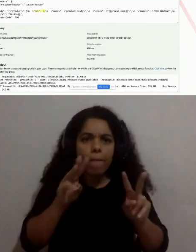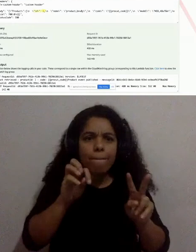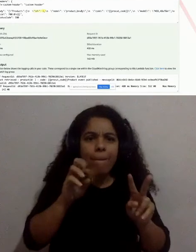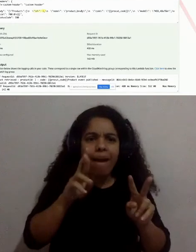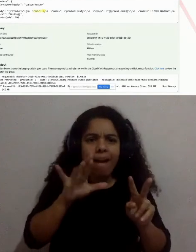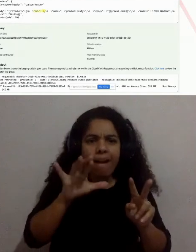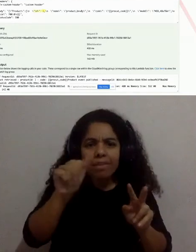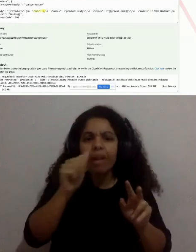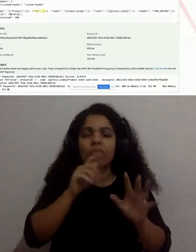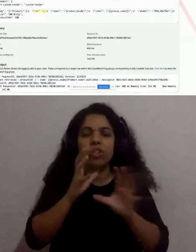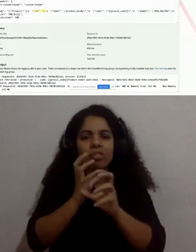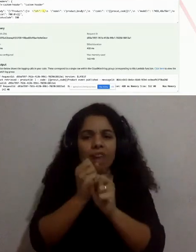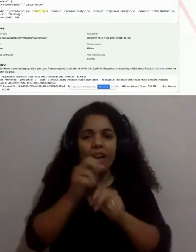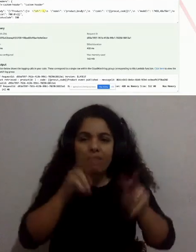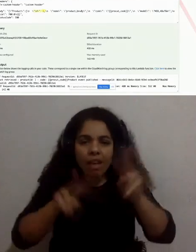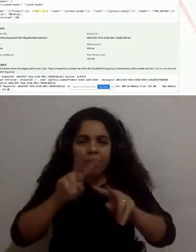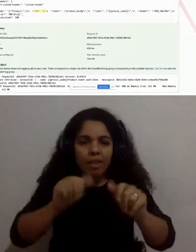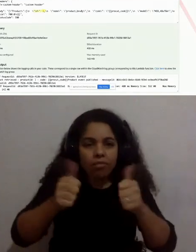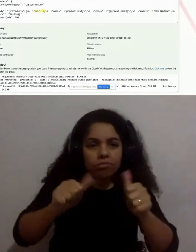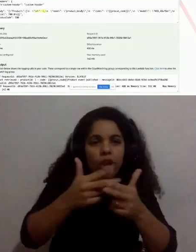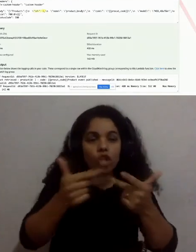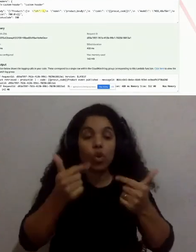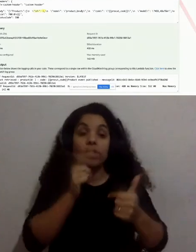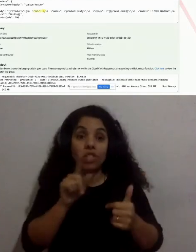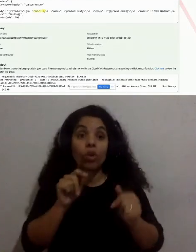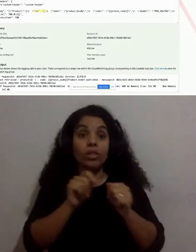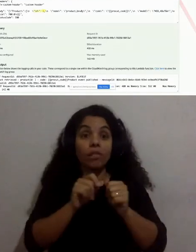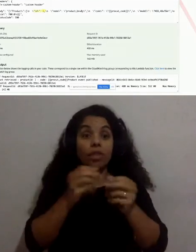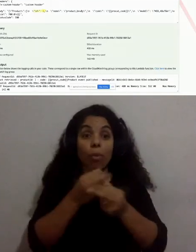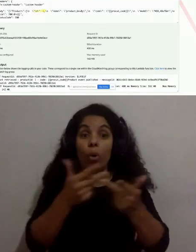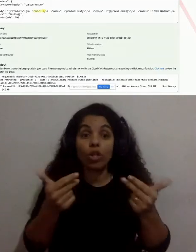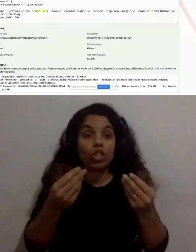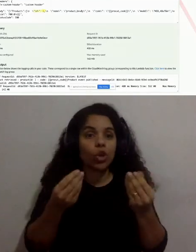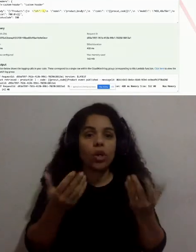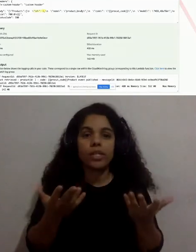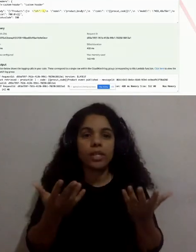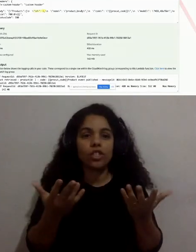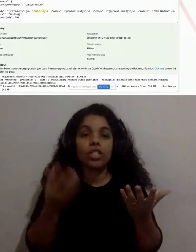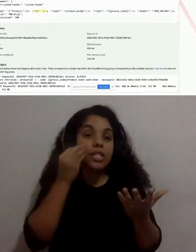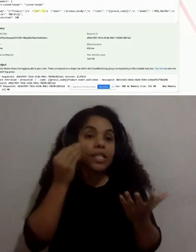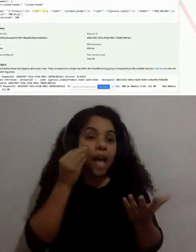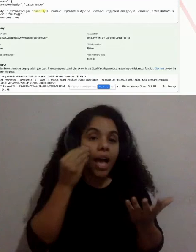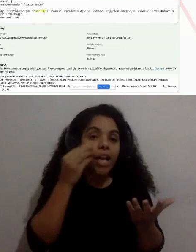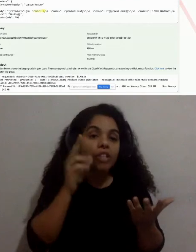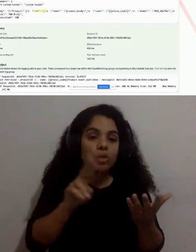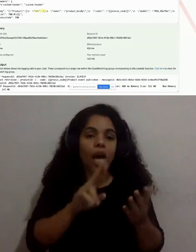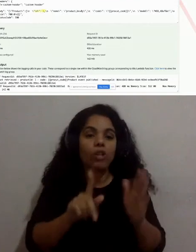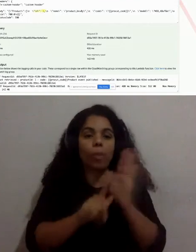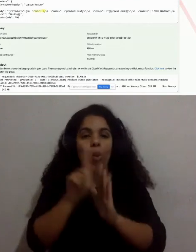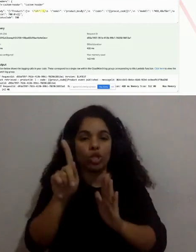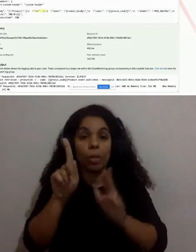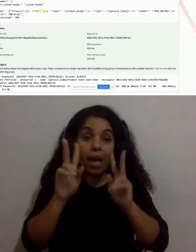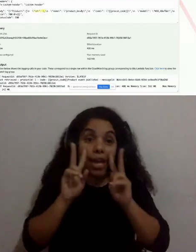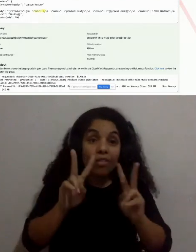consegue analisar mais coisas, você consegue fazer um monte de teste usando o Postman e vendo o